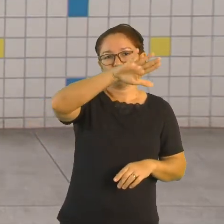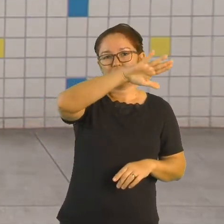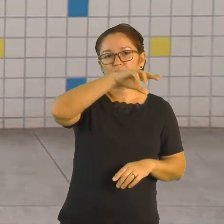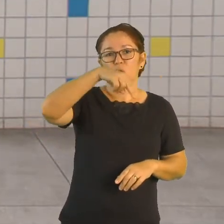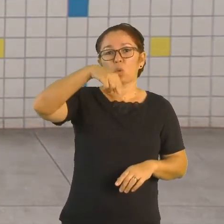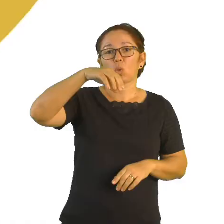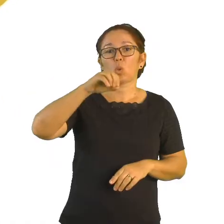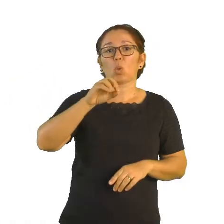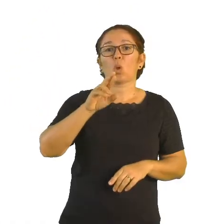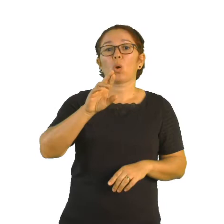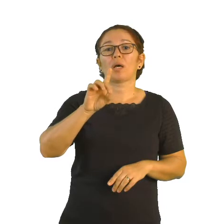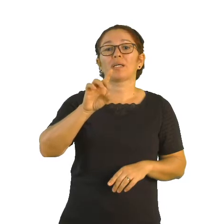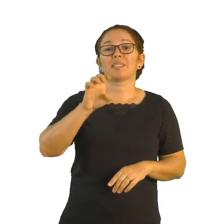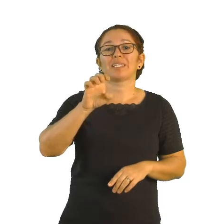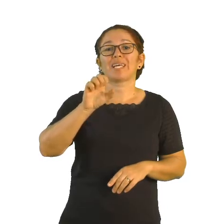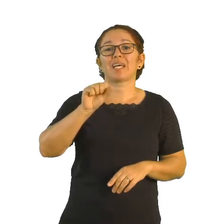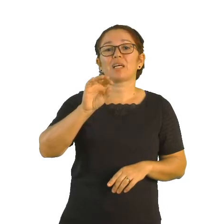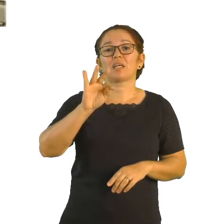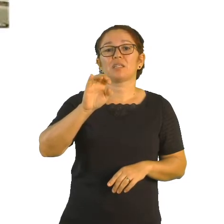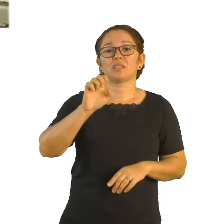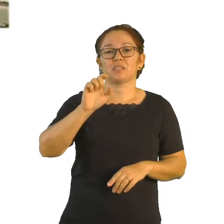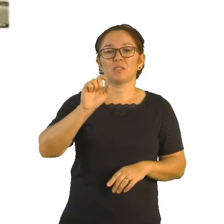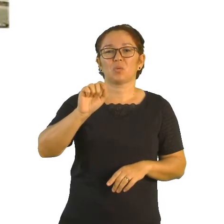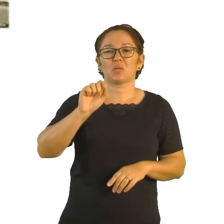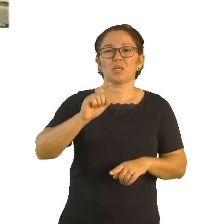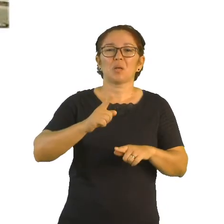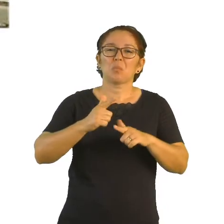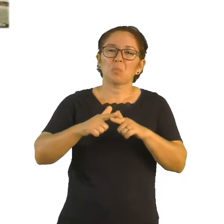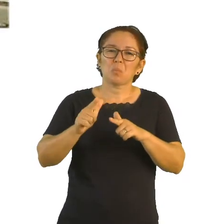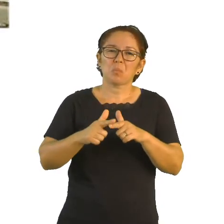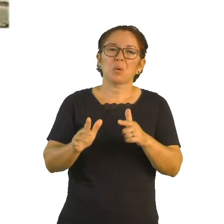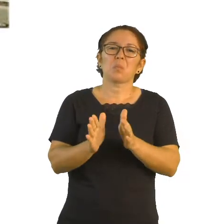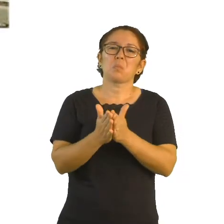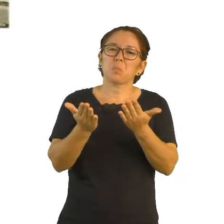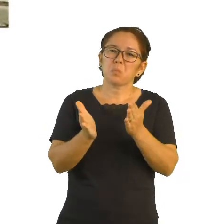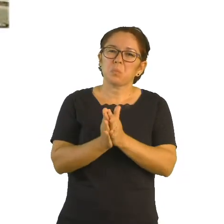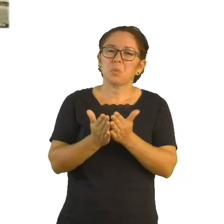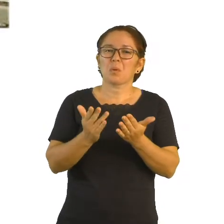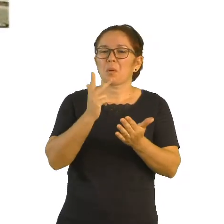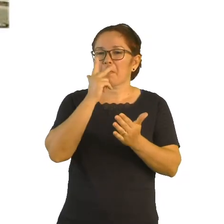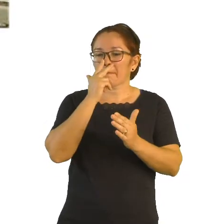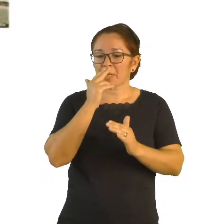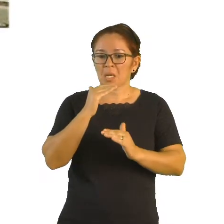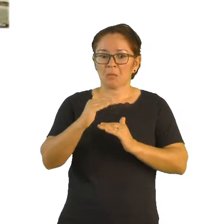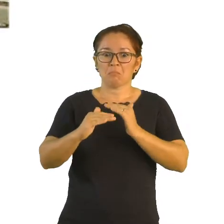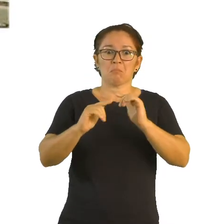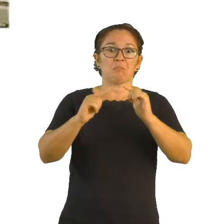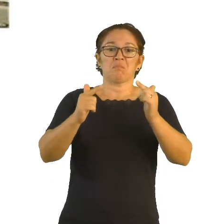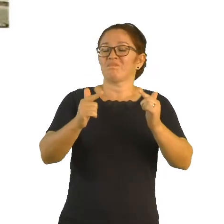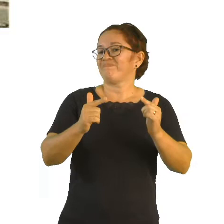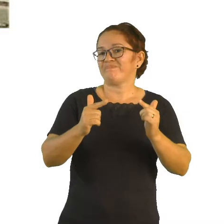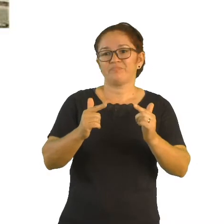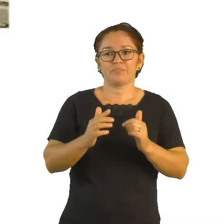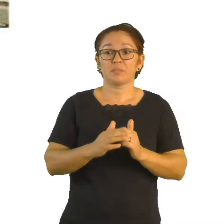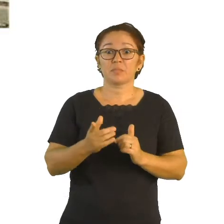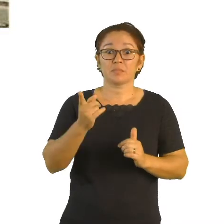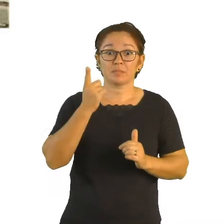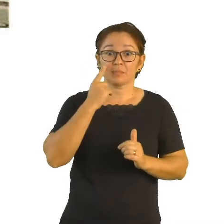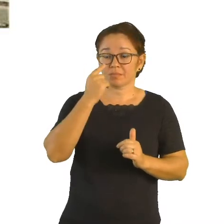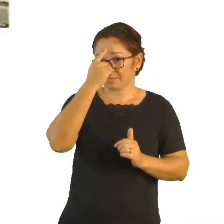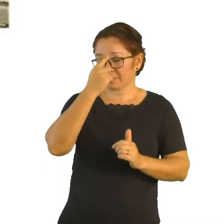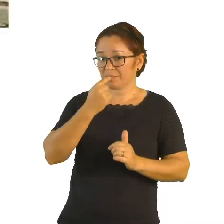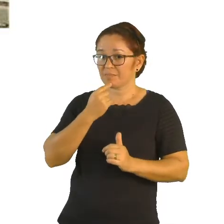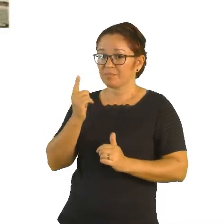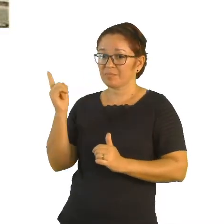do Brasil, o IDH. Nessa imagem, vocês vão perceber a desigualdade